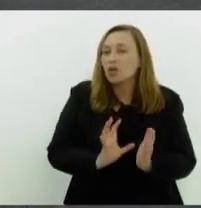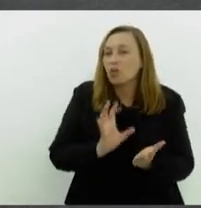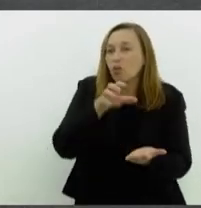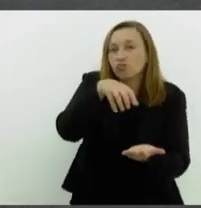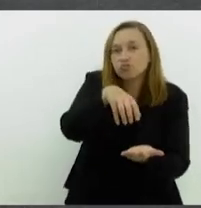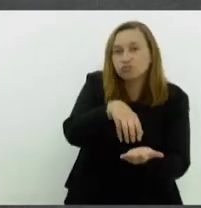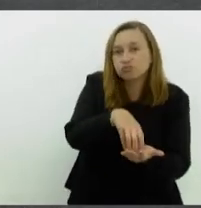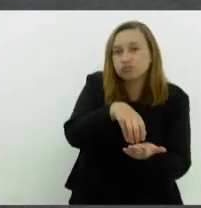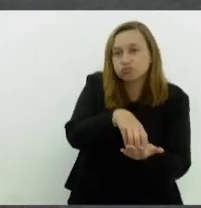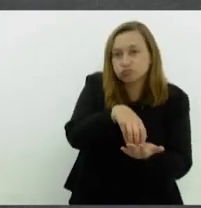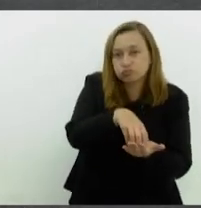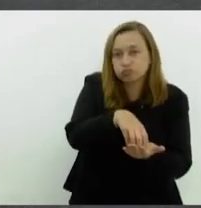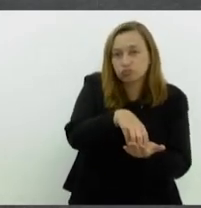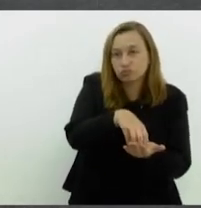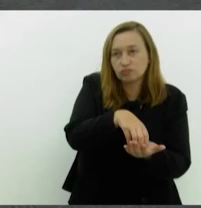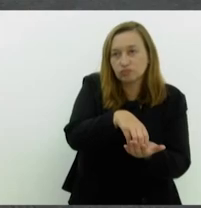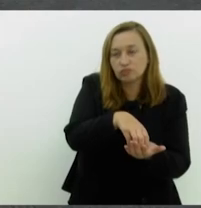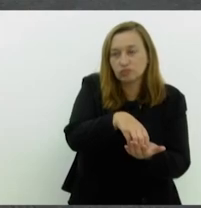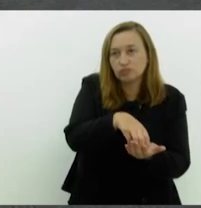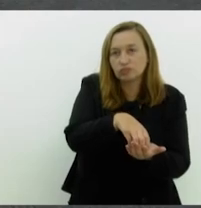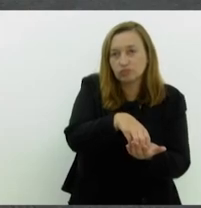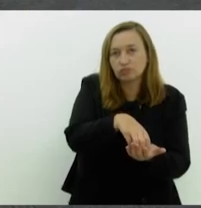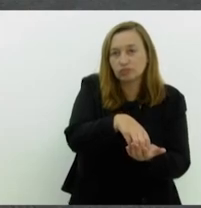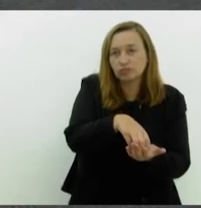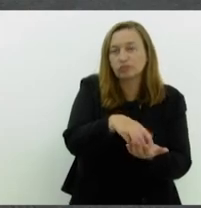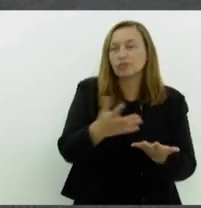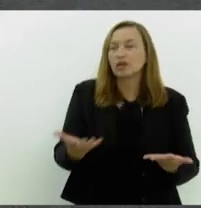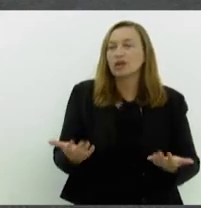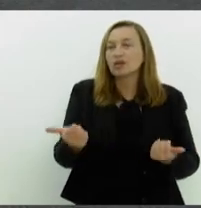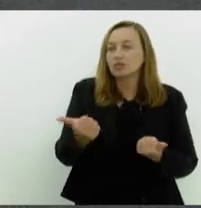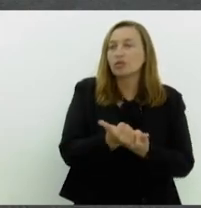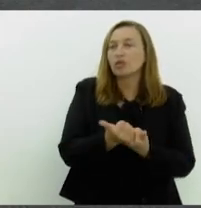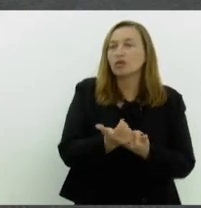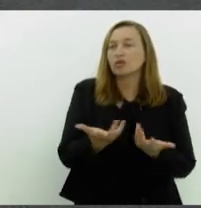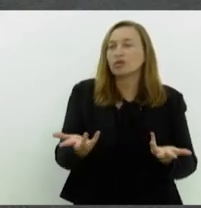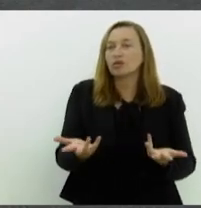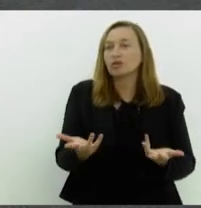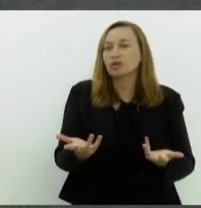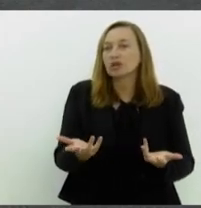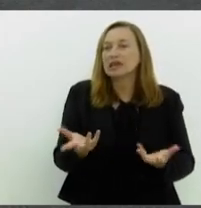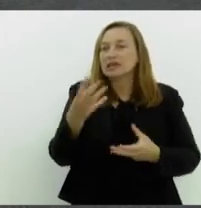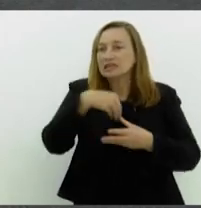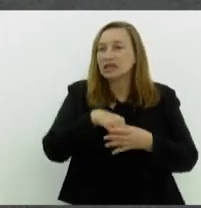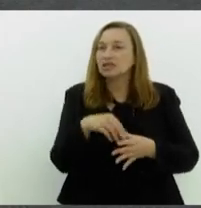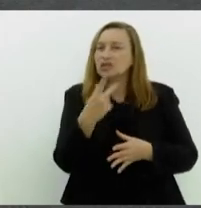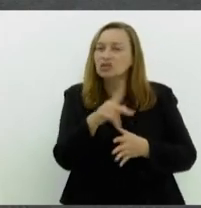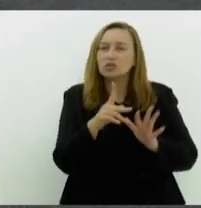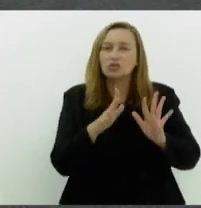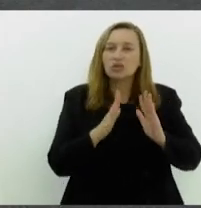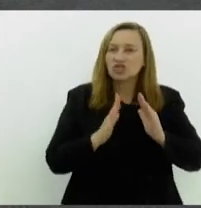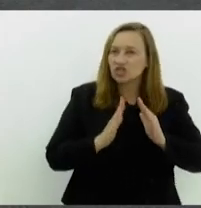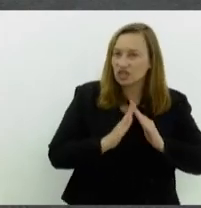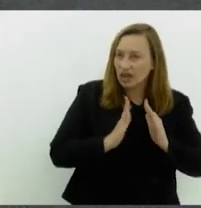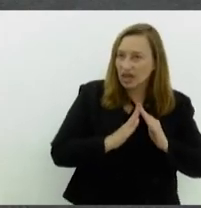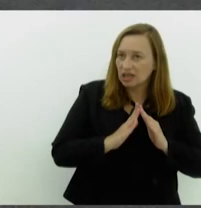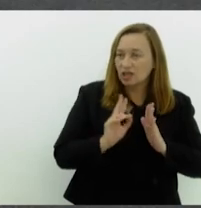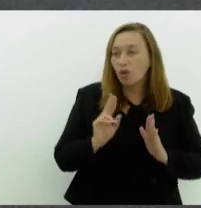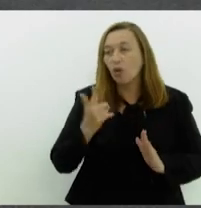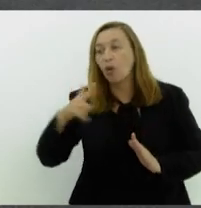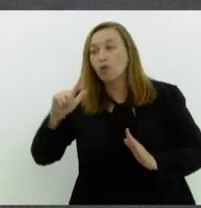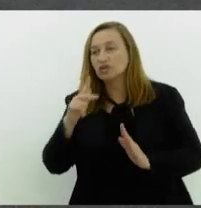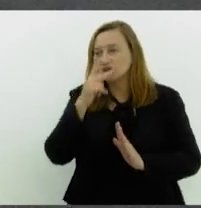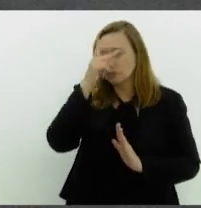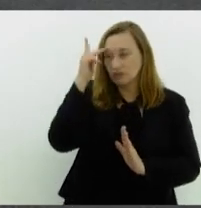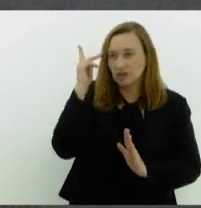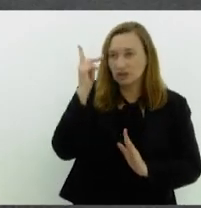pessoa privada, as pessoas que também têm dentro das suas casas outras